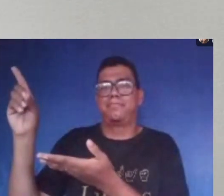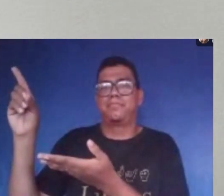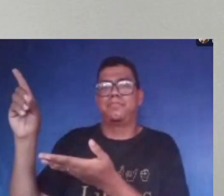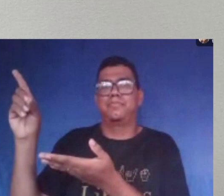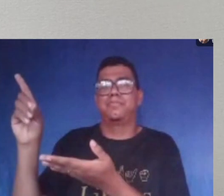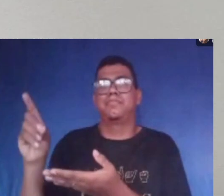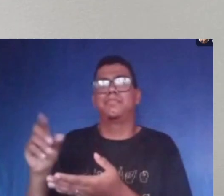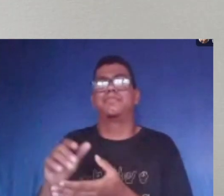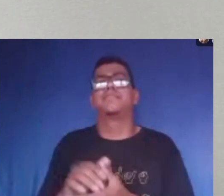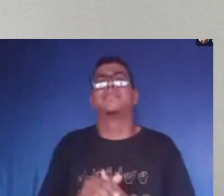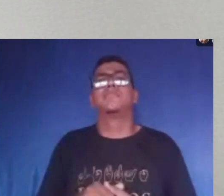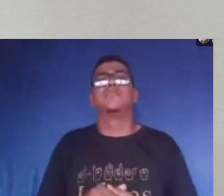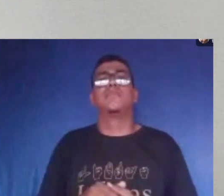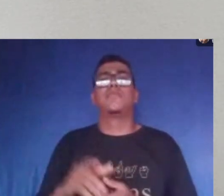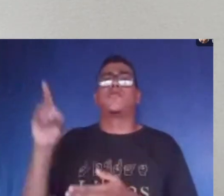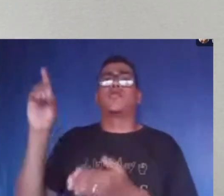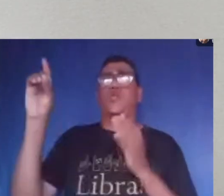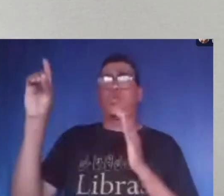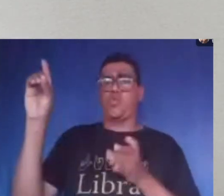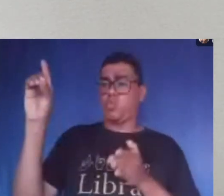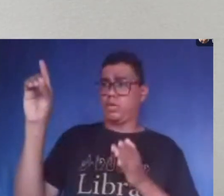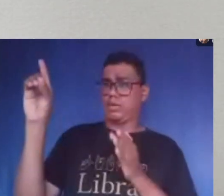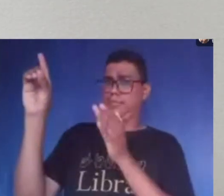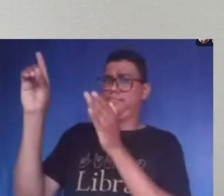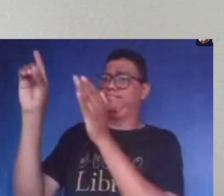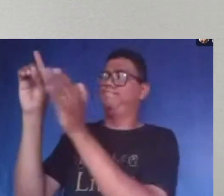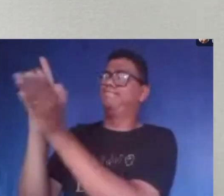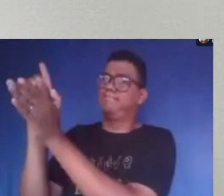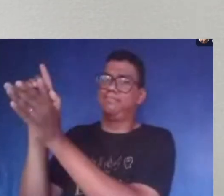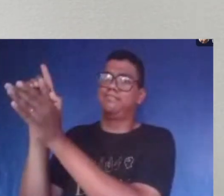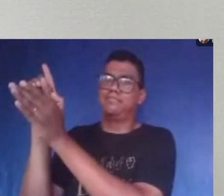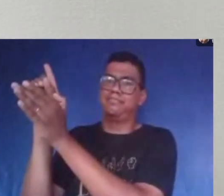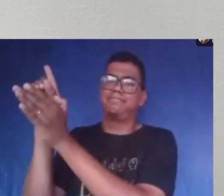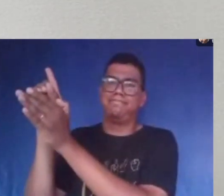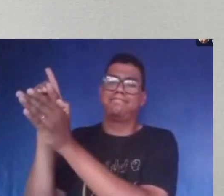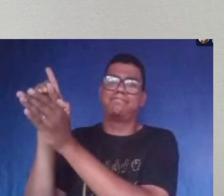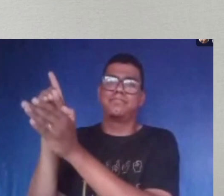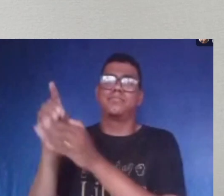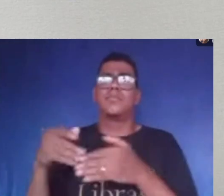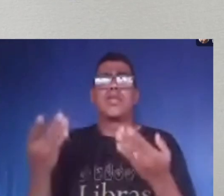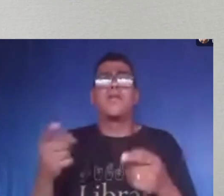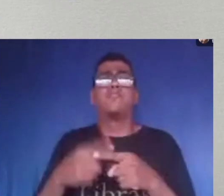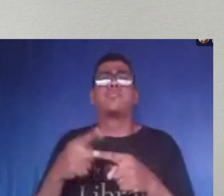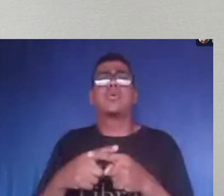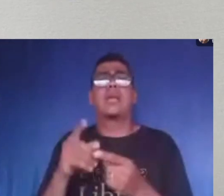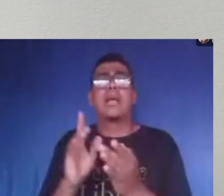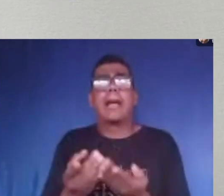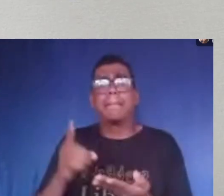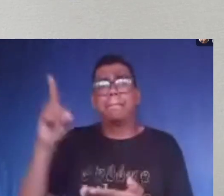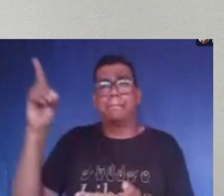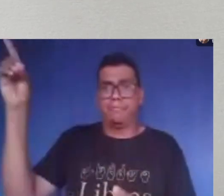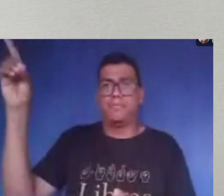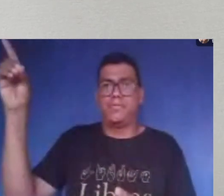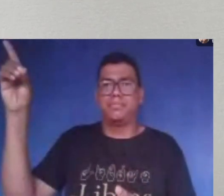alguma. Antes, as vossas petições sejam em tudo conhecidas diante de Deus, pela oração e